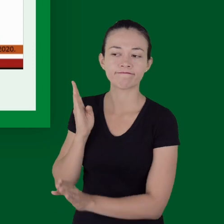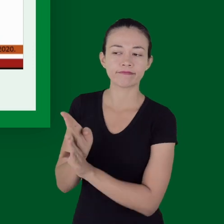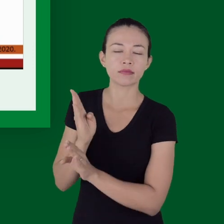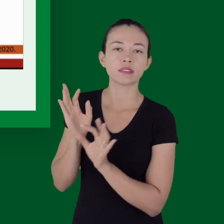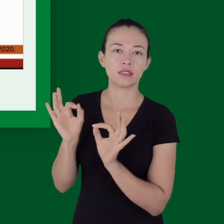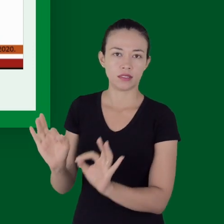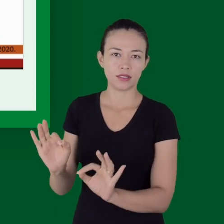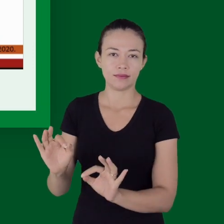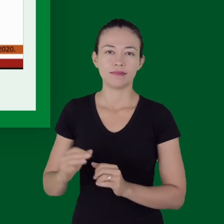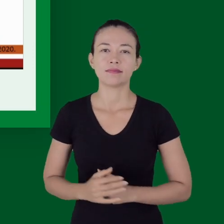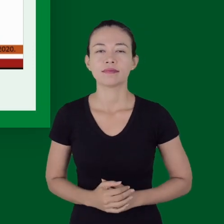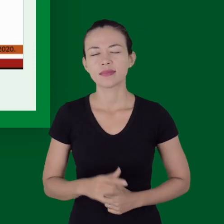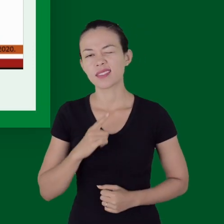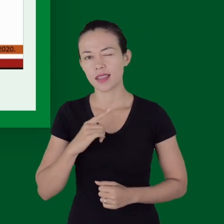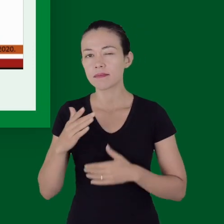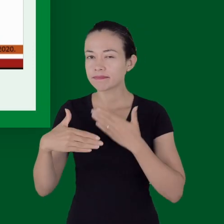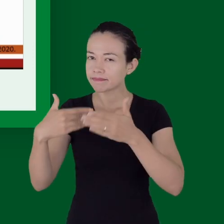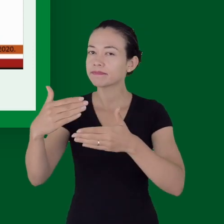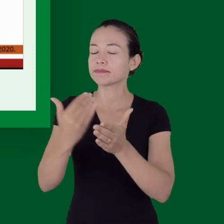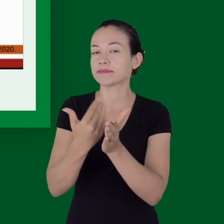procedimentos necessários.